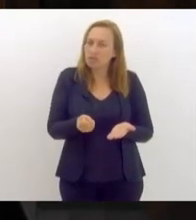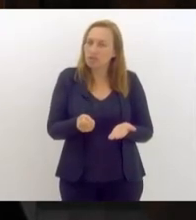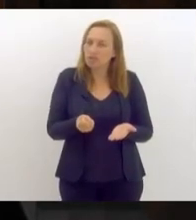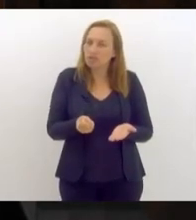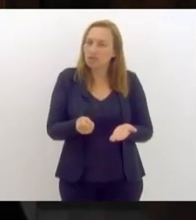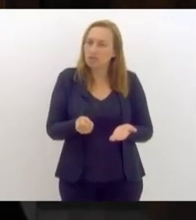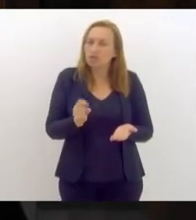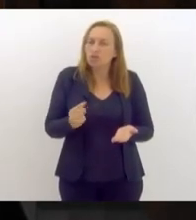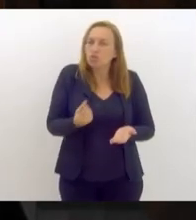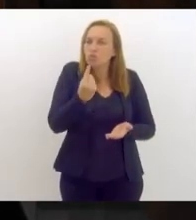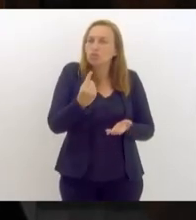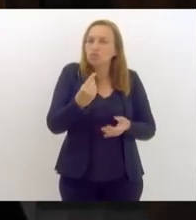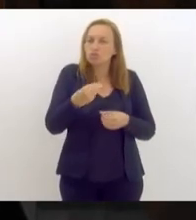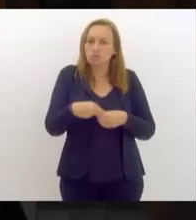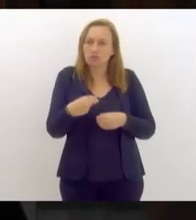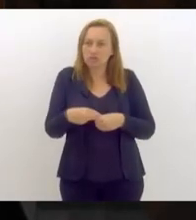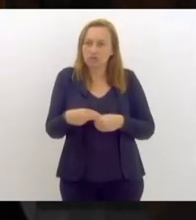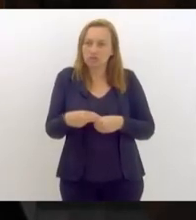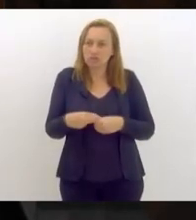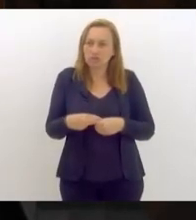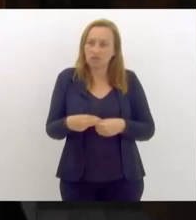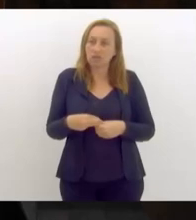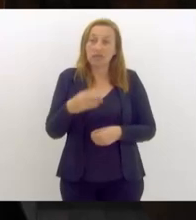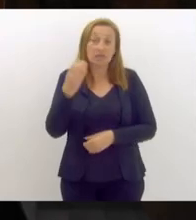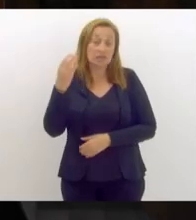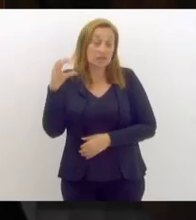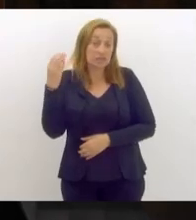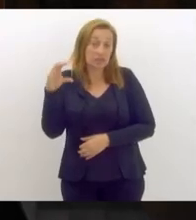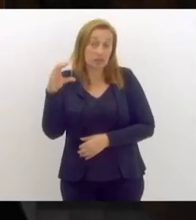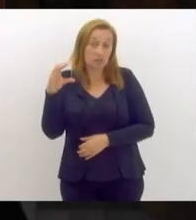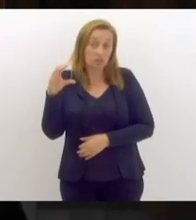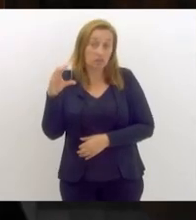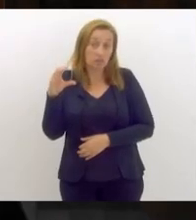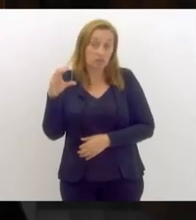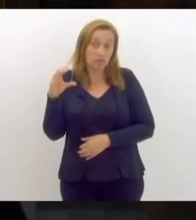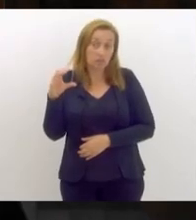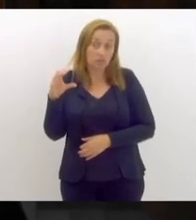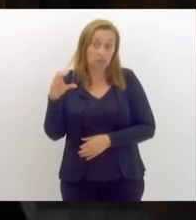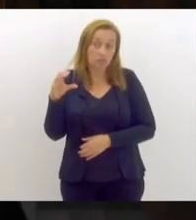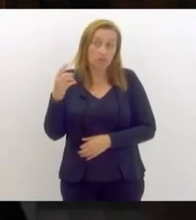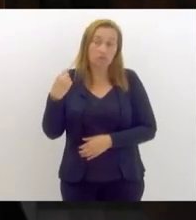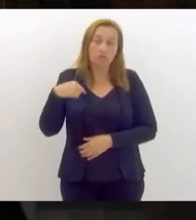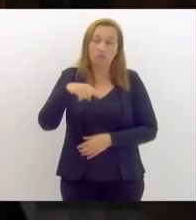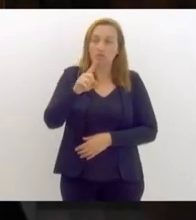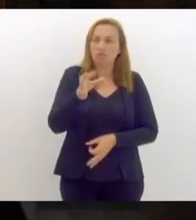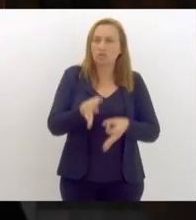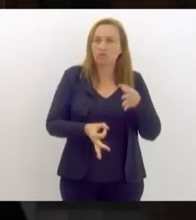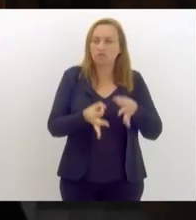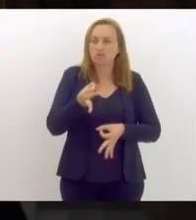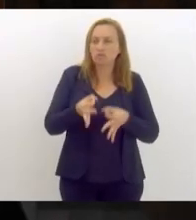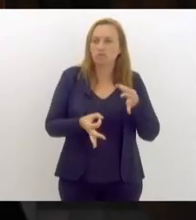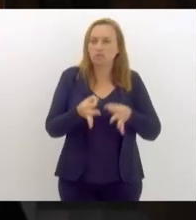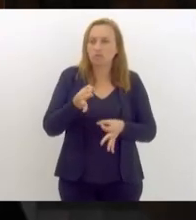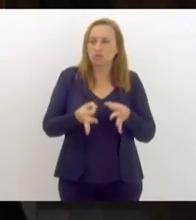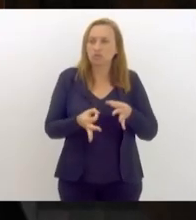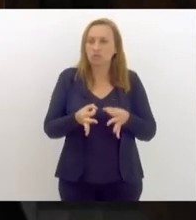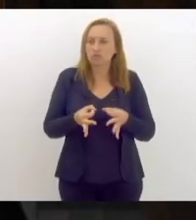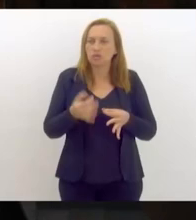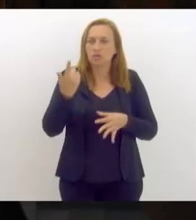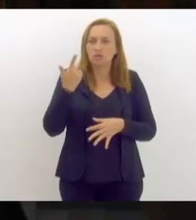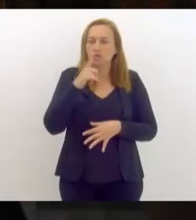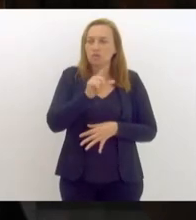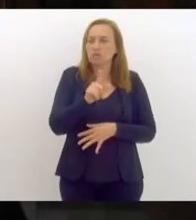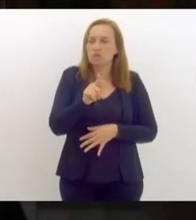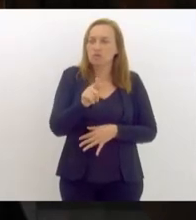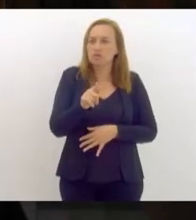um único município município de Niterói ingressou no Supremo Tribunal de Justiça e conseguiu